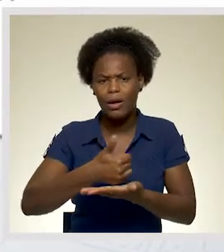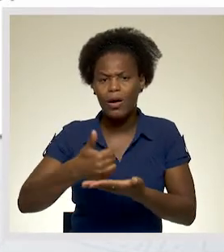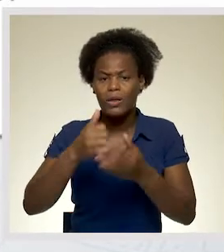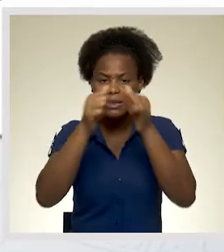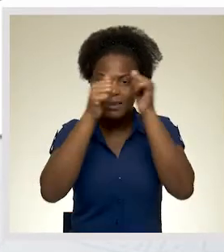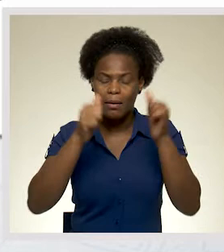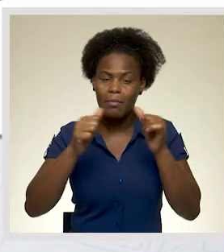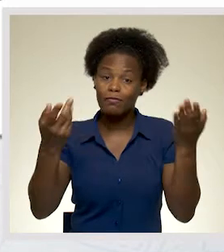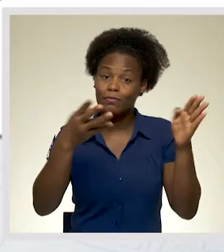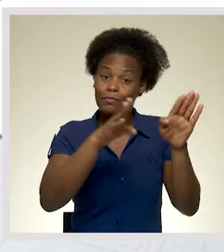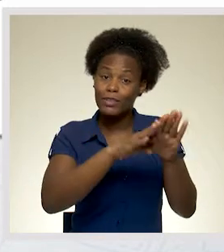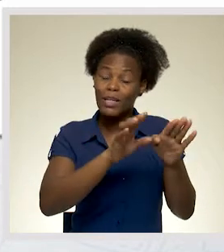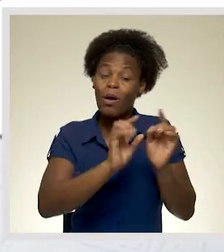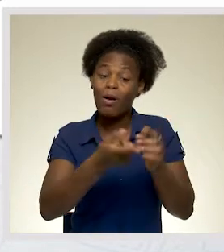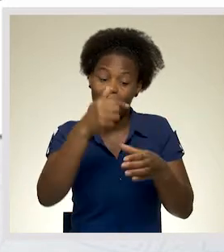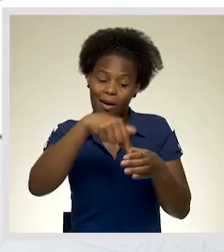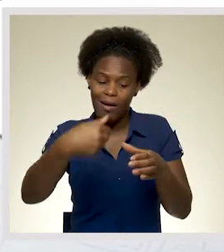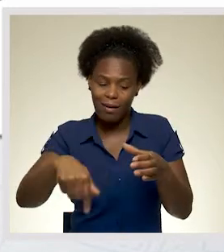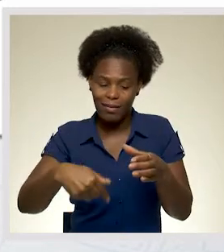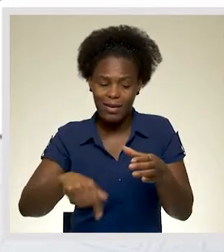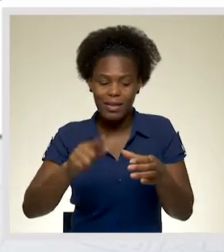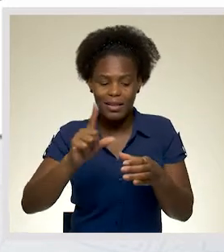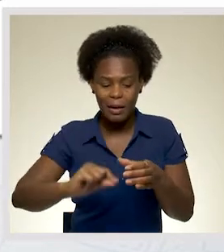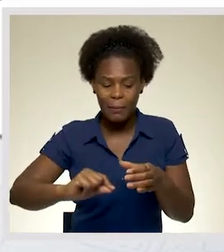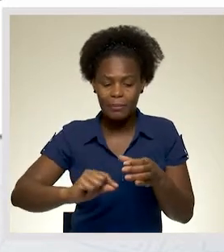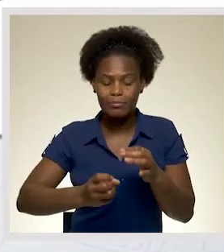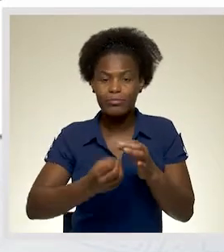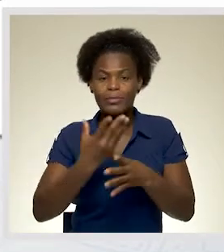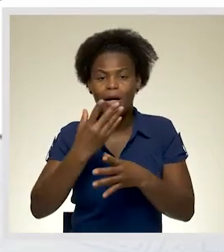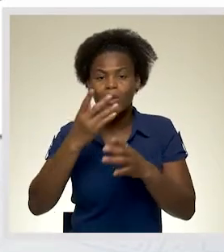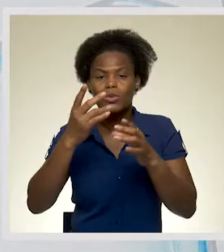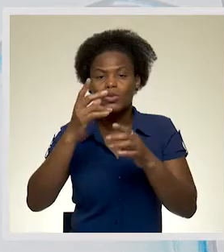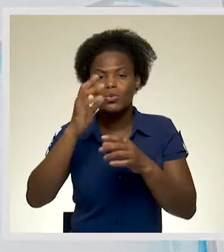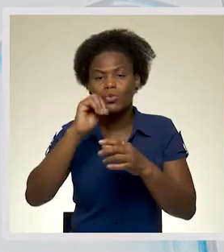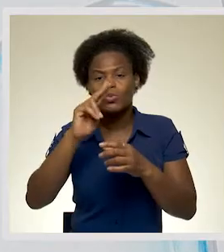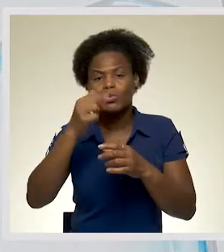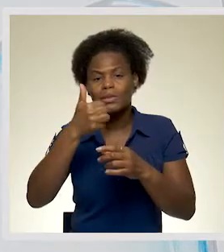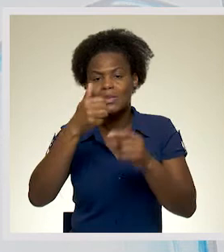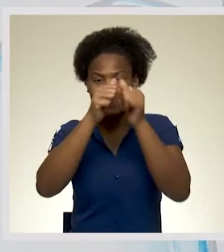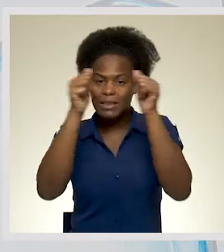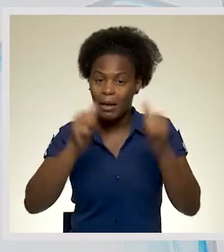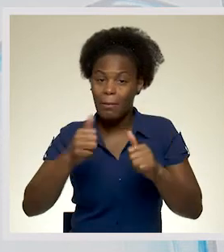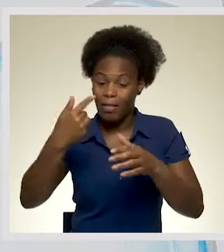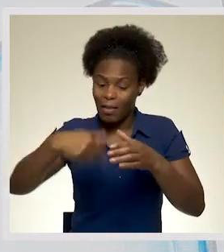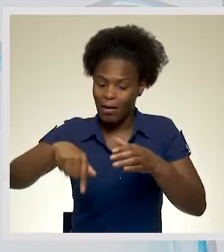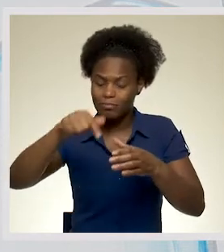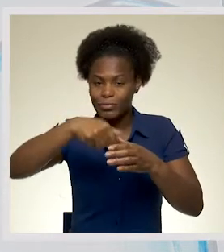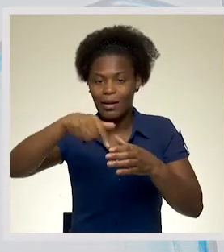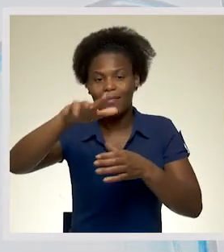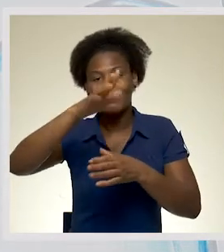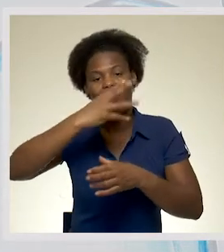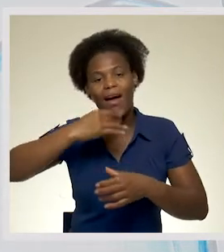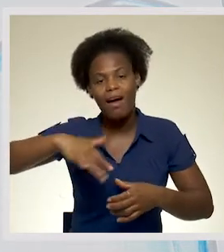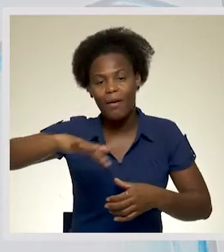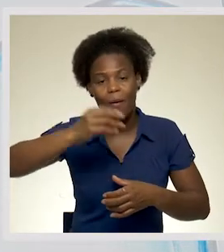constituição, os subsistemas que compõem a Terra. Como já vos tinha dito, a